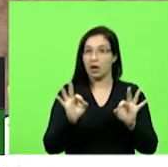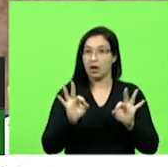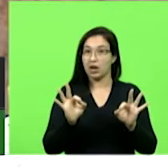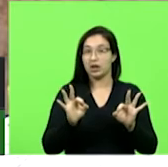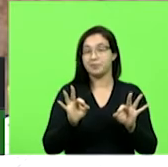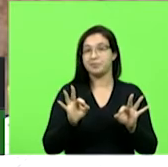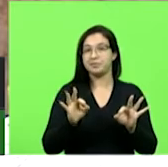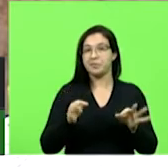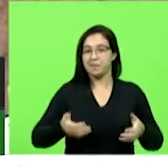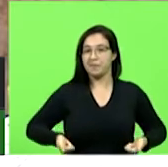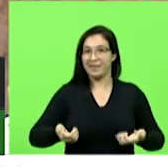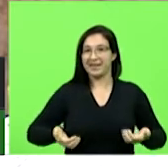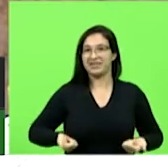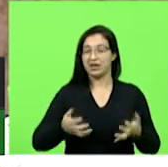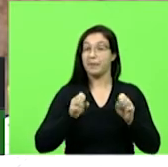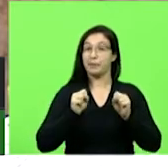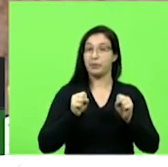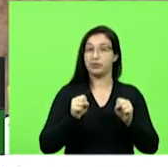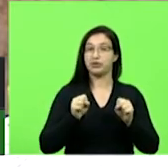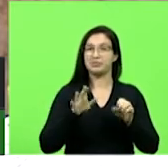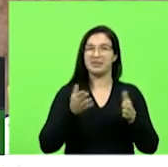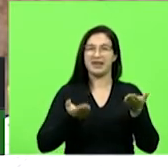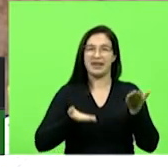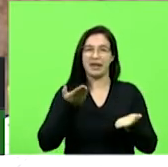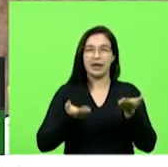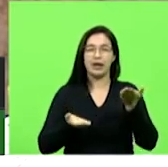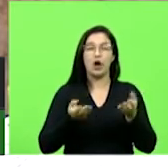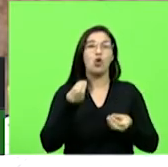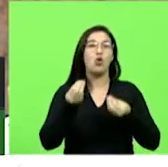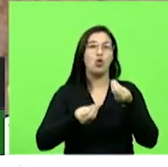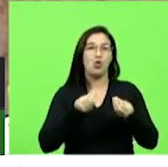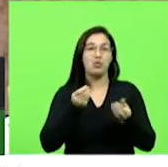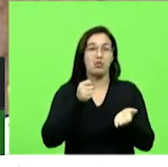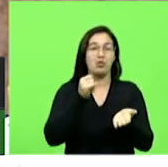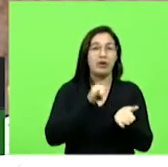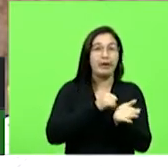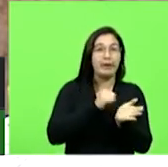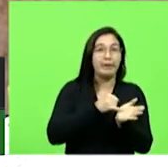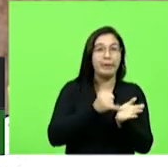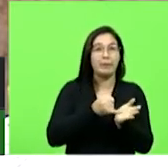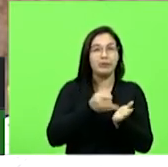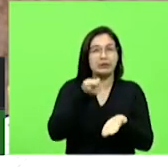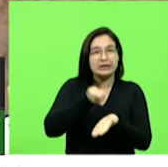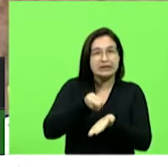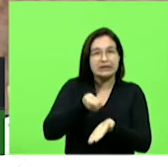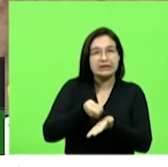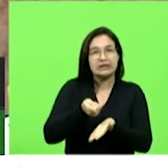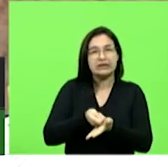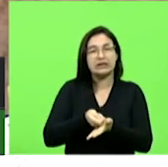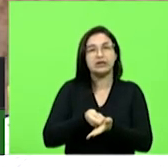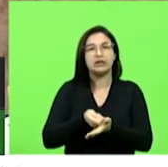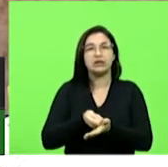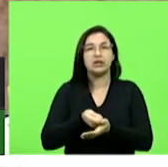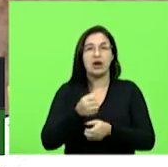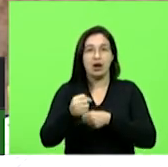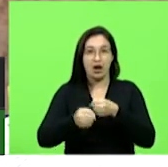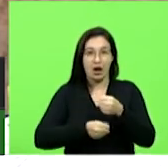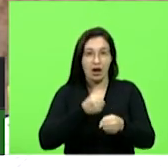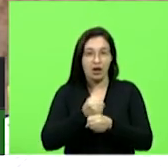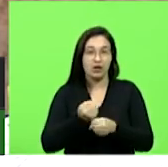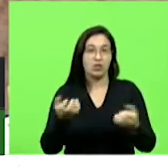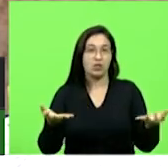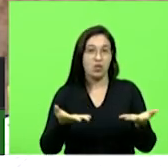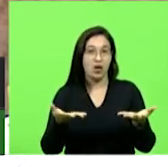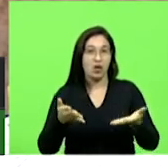Você equilibra o Estado cobrando mais impostos, como esse ano. Esse ano a previsão é que a nossa carga tributária, a nossa